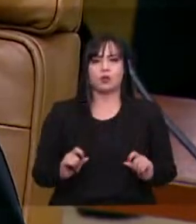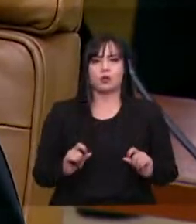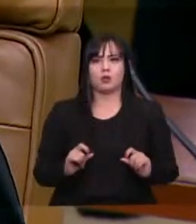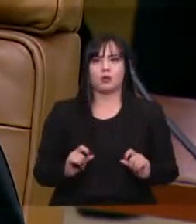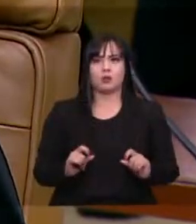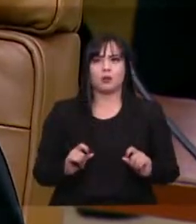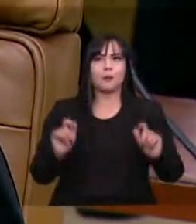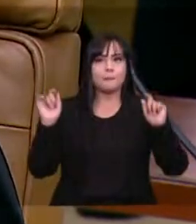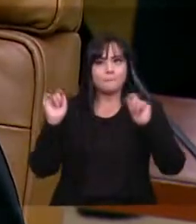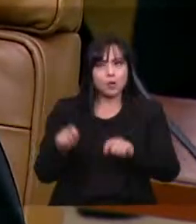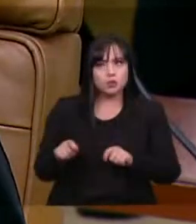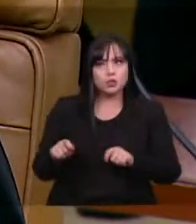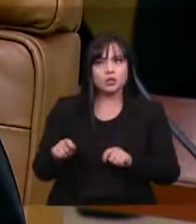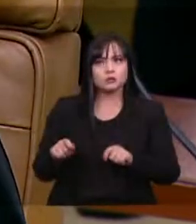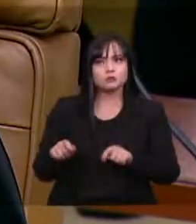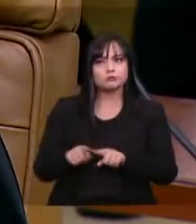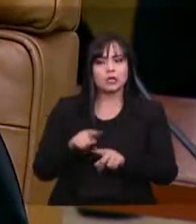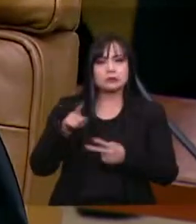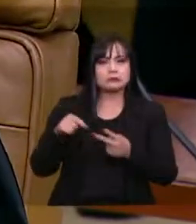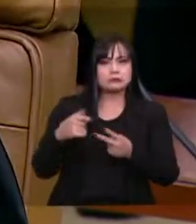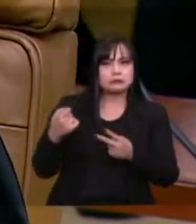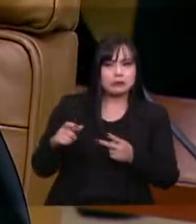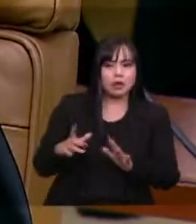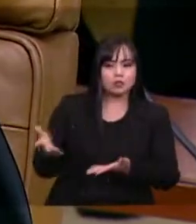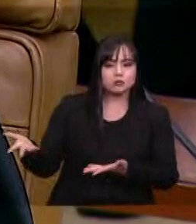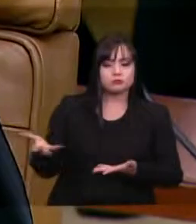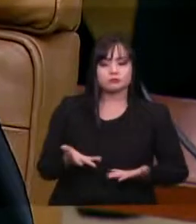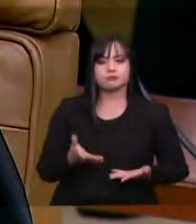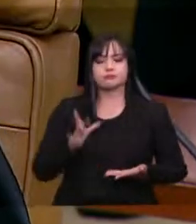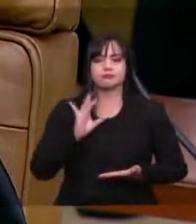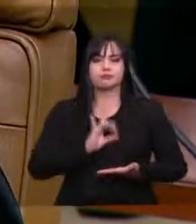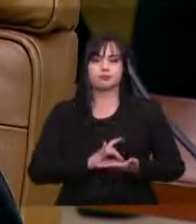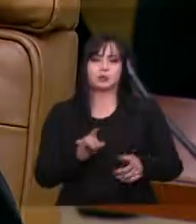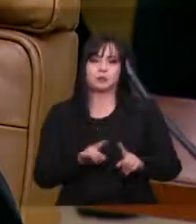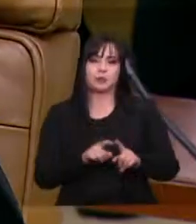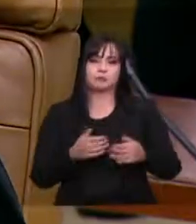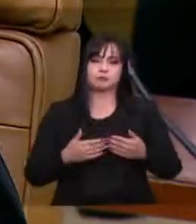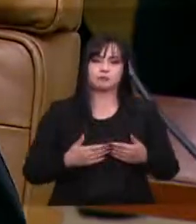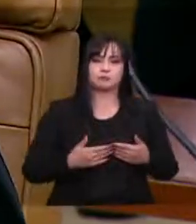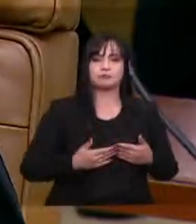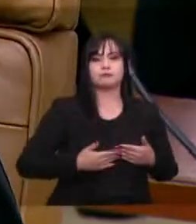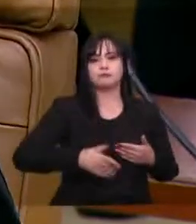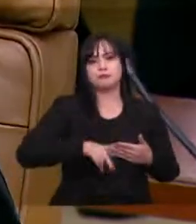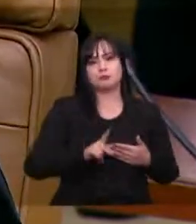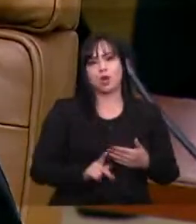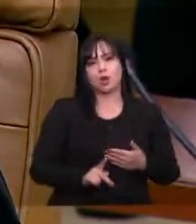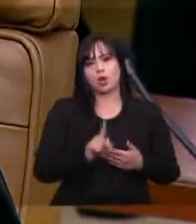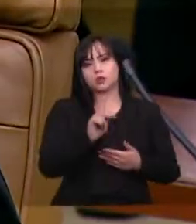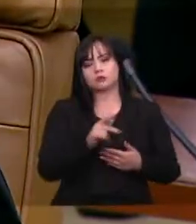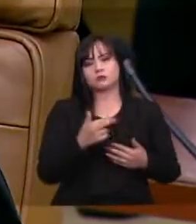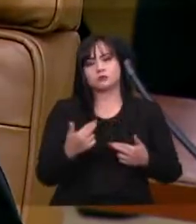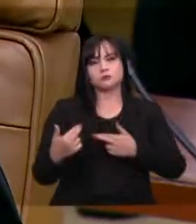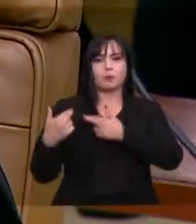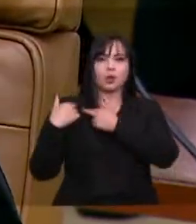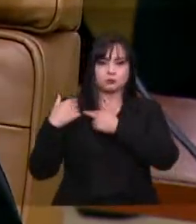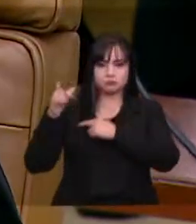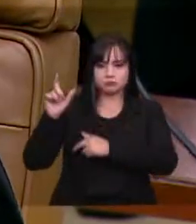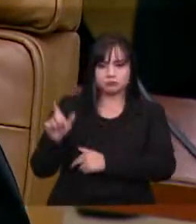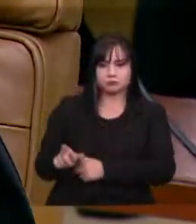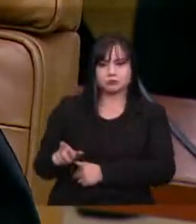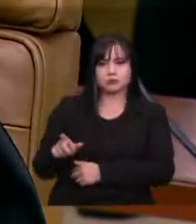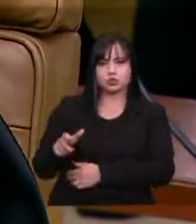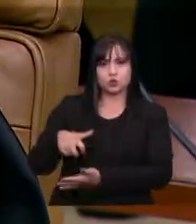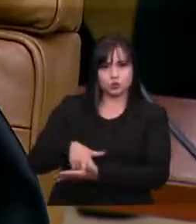a possibilidade e a necessidade do acolhimento da imputação e prolação de responsabilização com